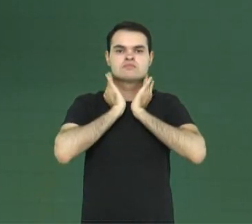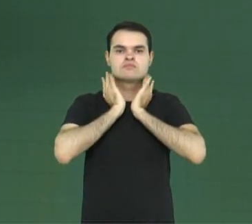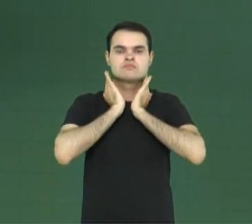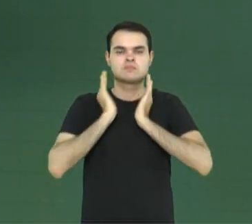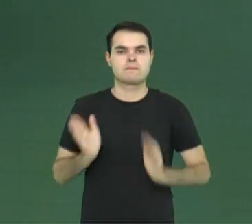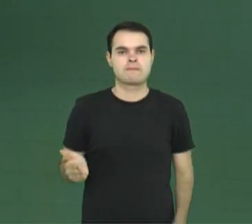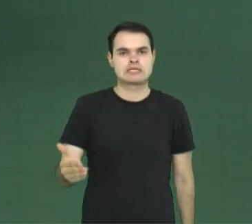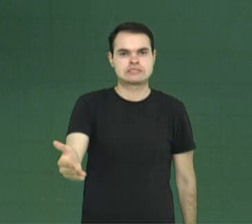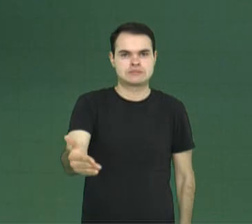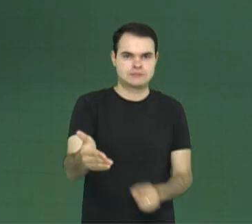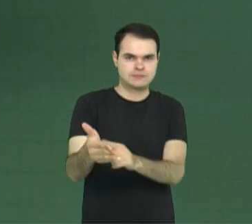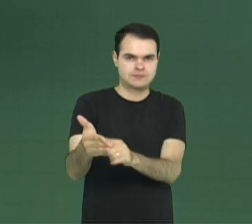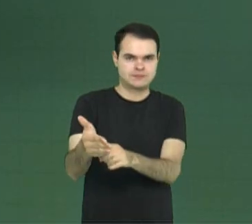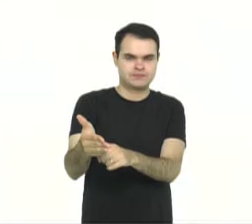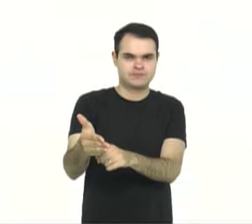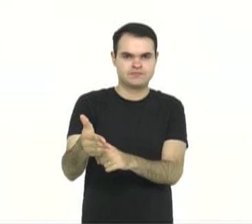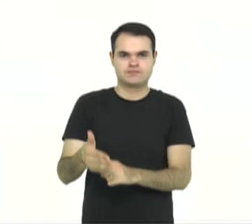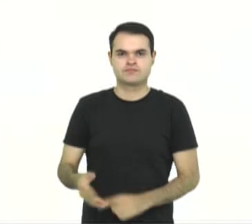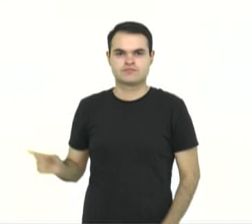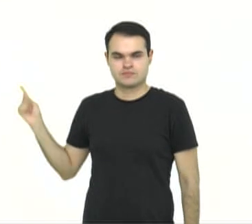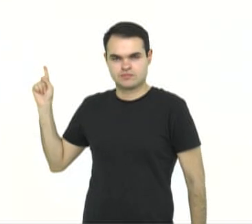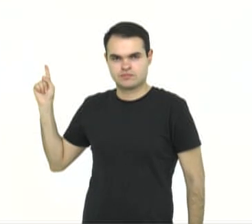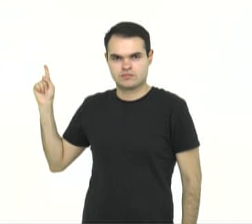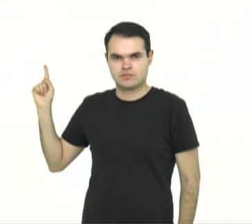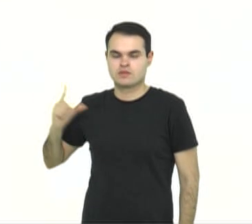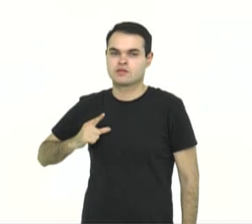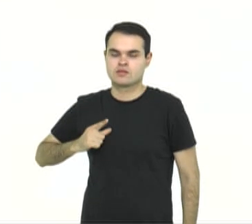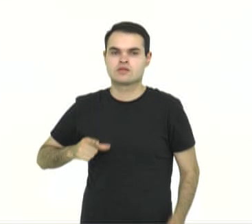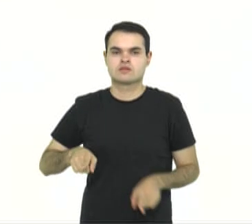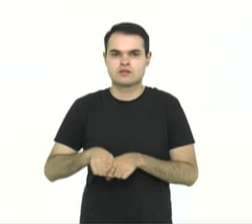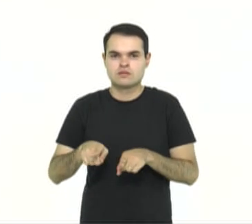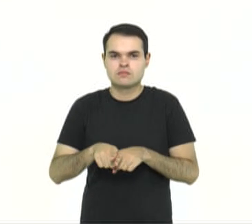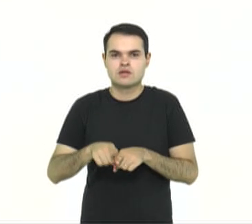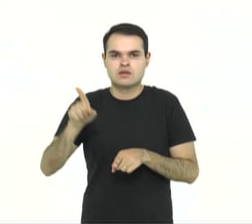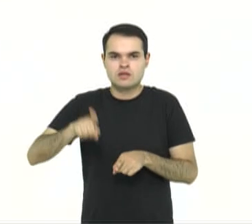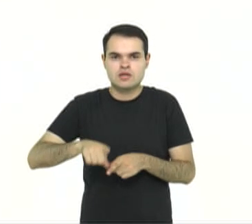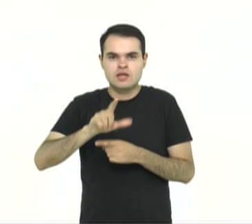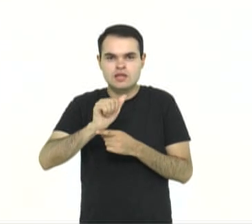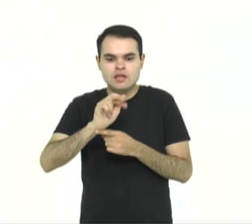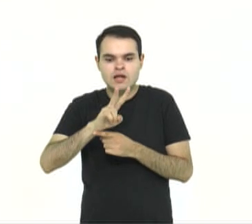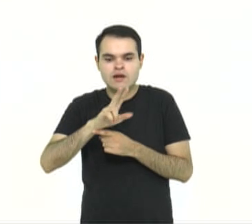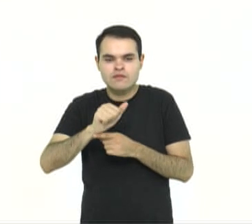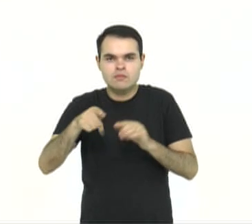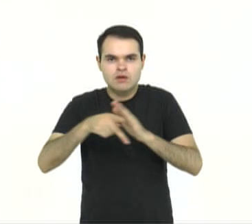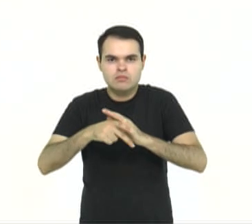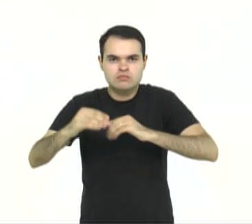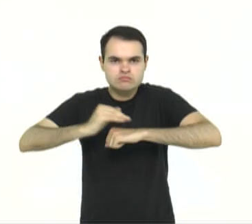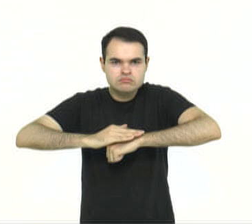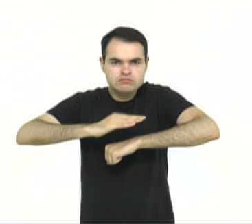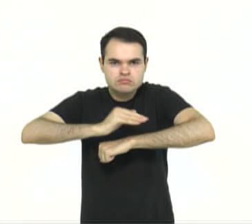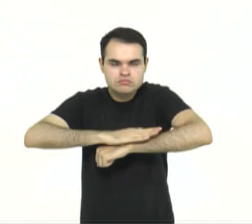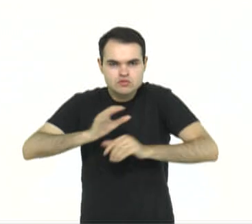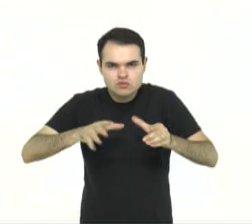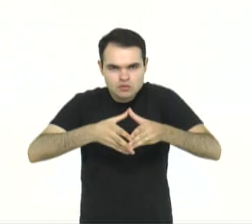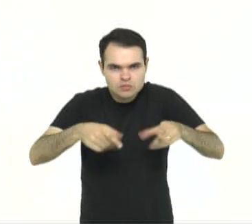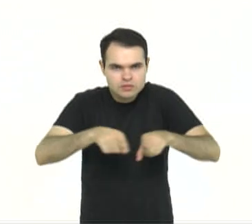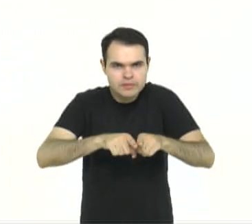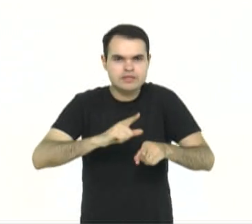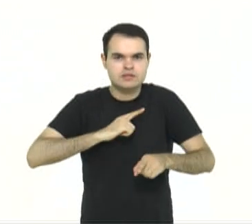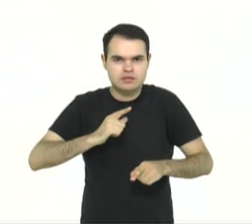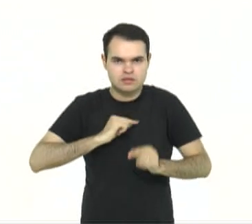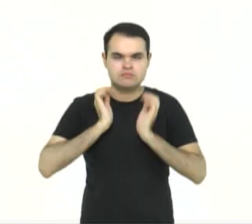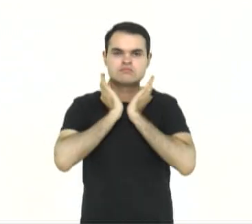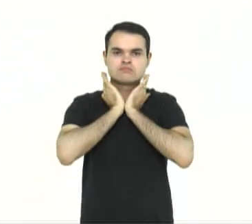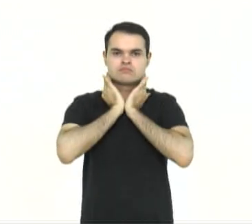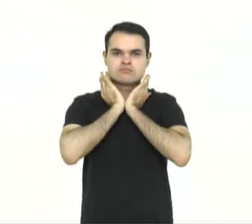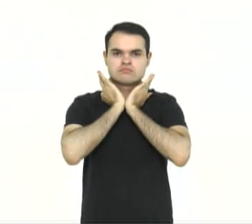respiração branquial acontece em peixes e larvas de anfíbios, tá? Então, respiração branquial é centrada